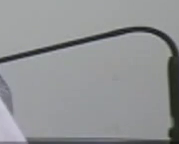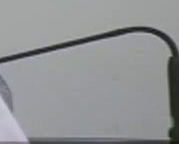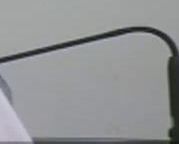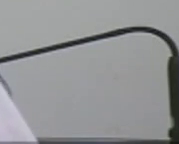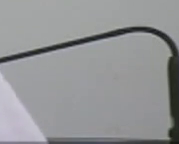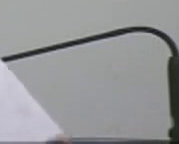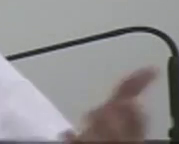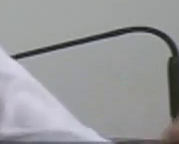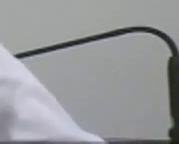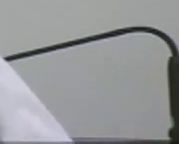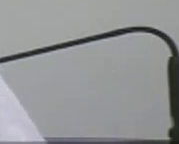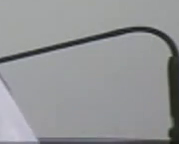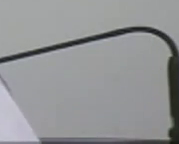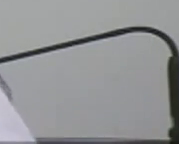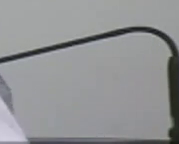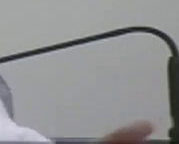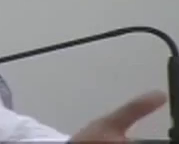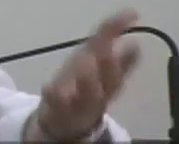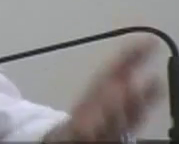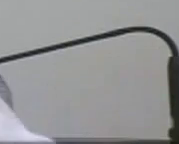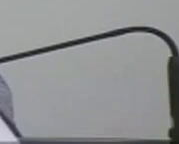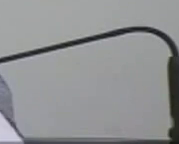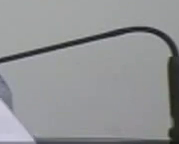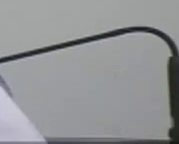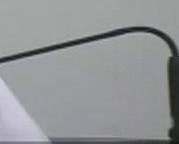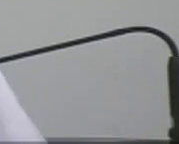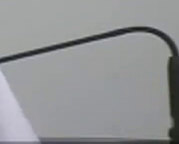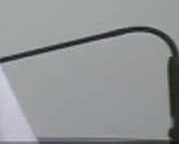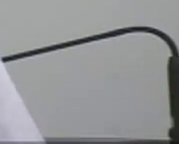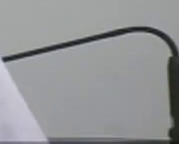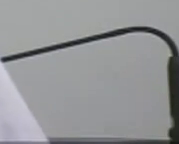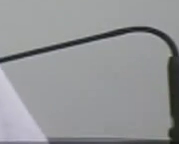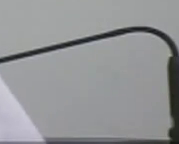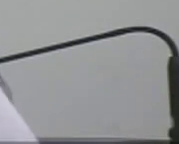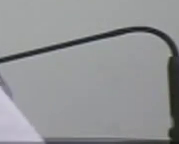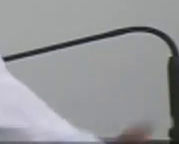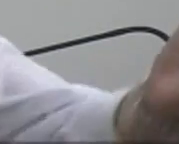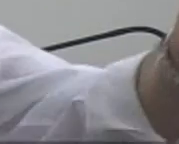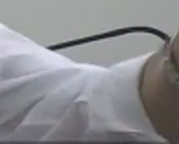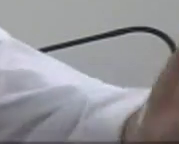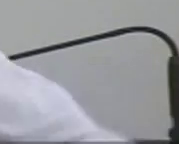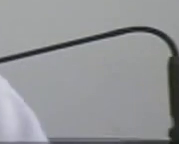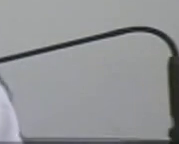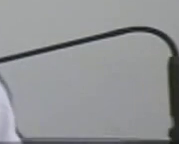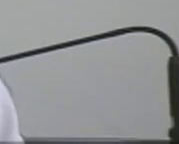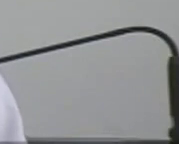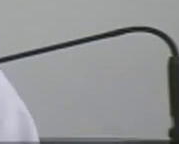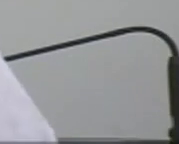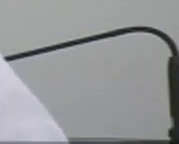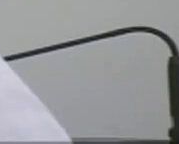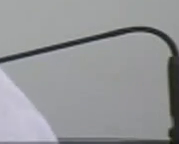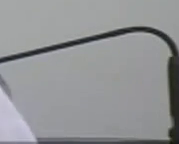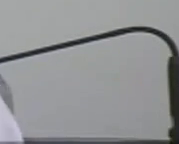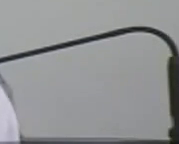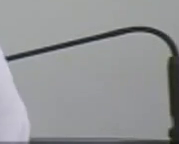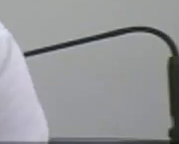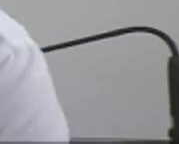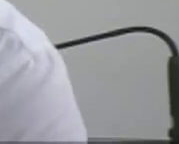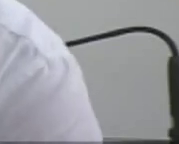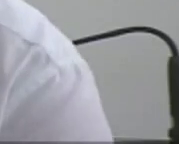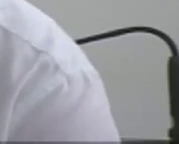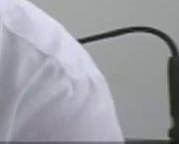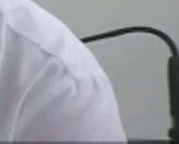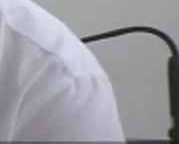essa entidade, então por isso pedi, eu acho que cabe sim a nós esse tipo de explicação. Agradeço a presença de vocês e vou dizer que